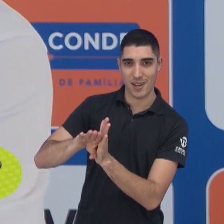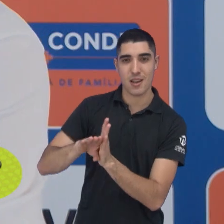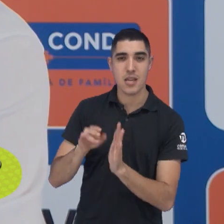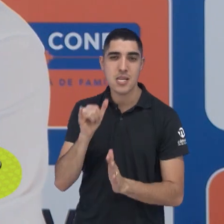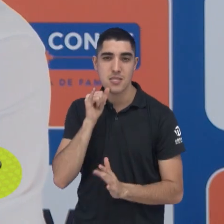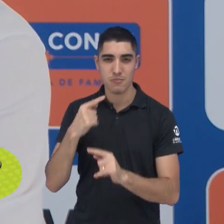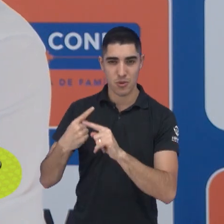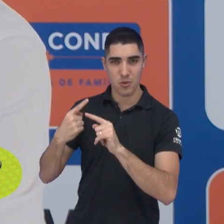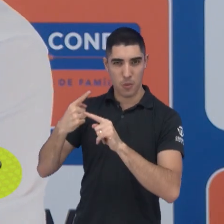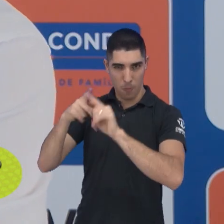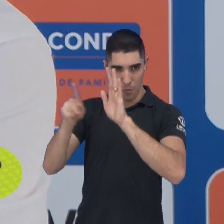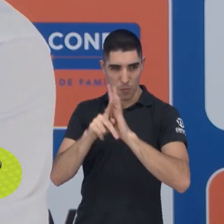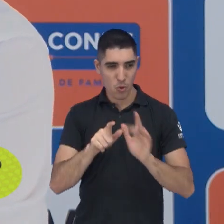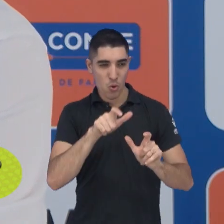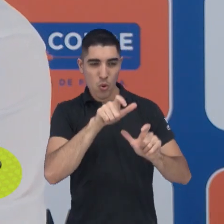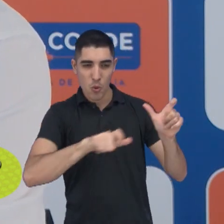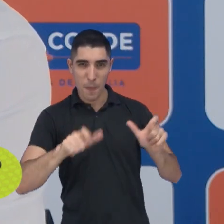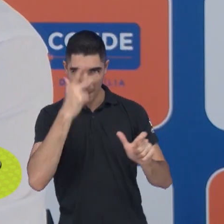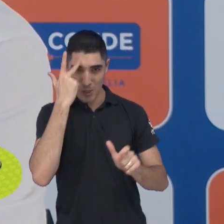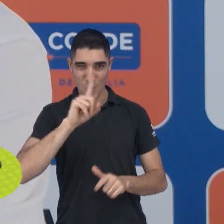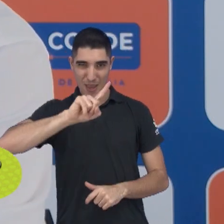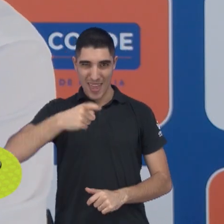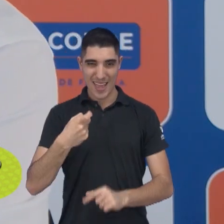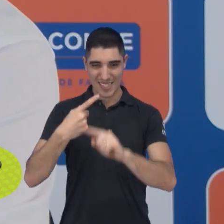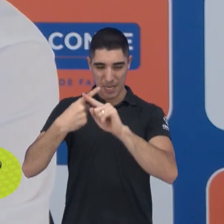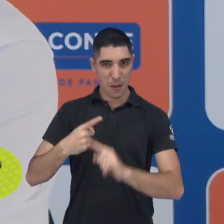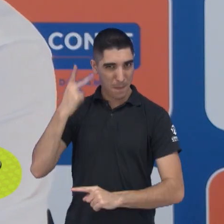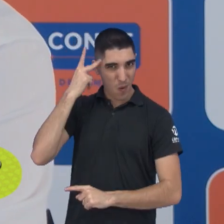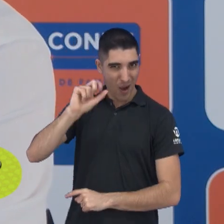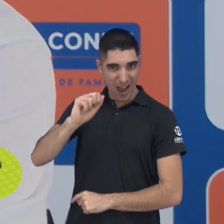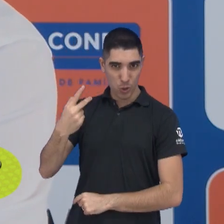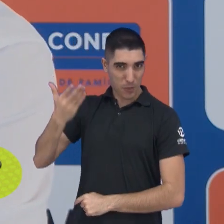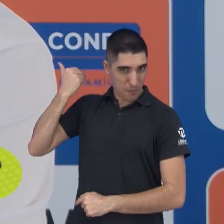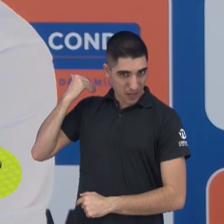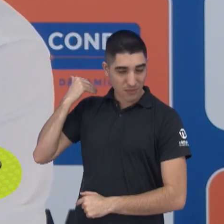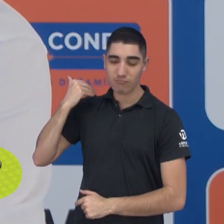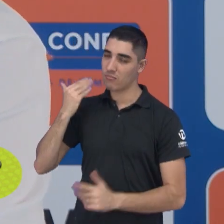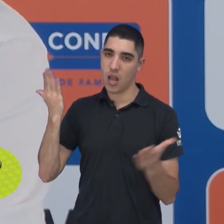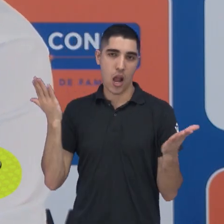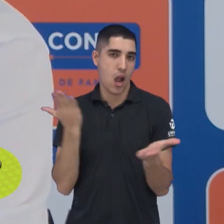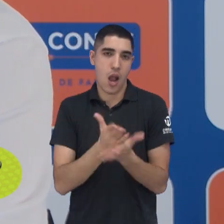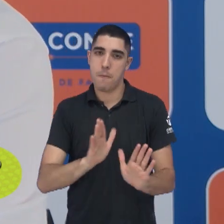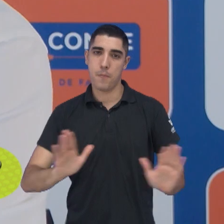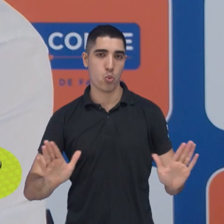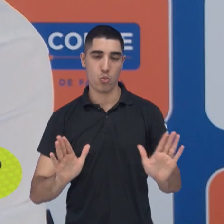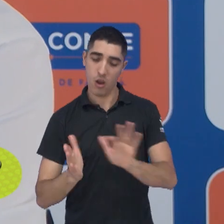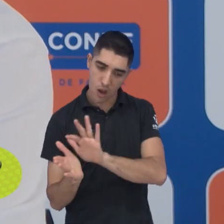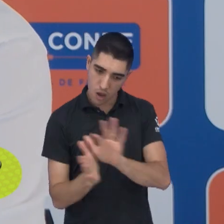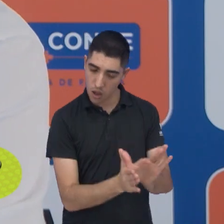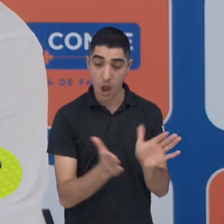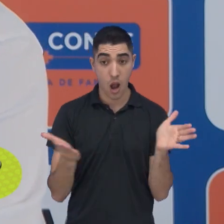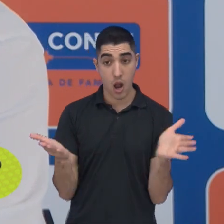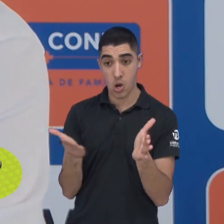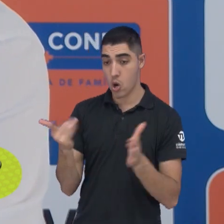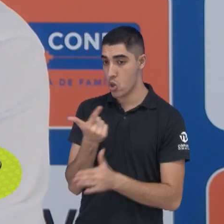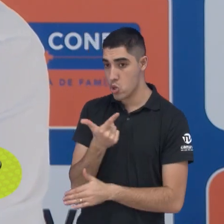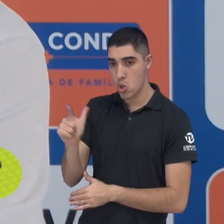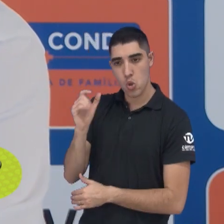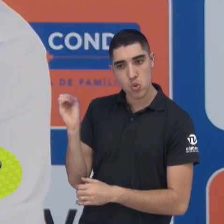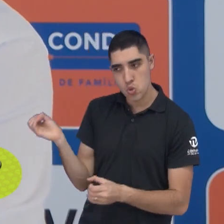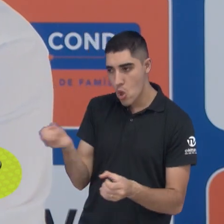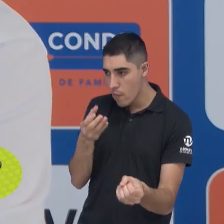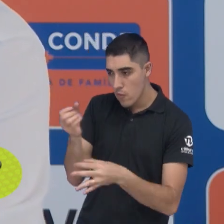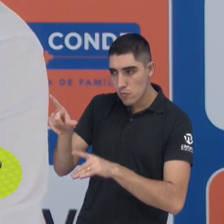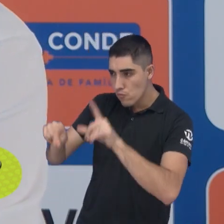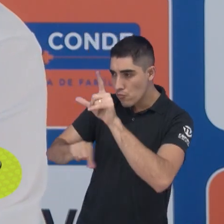de A2, ele não existe mais. Então, ficaram alguns atletas e, partindo desta premissa, a gente vai para o mercado